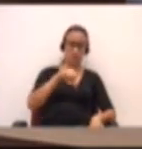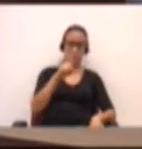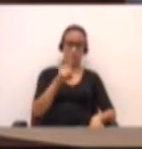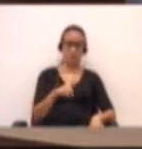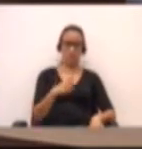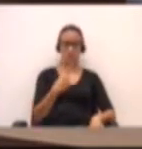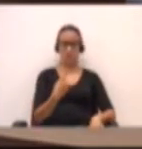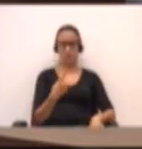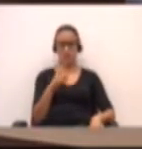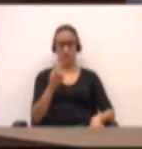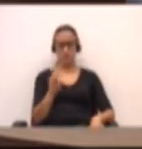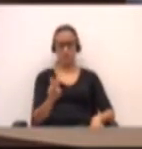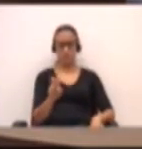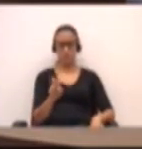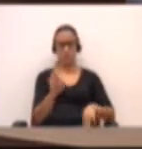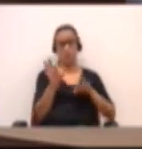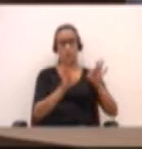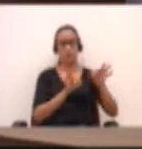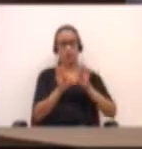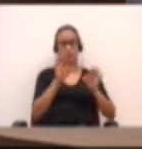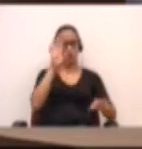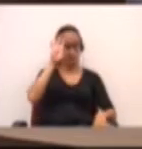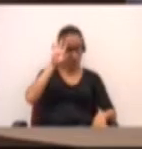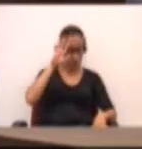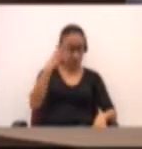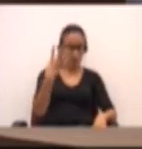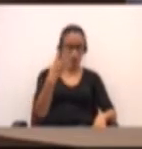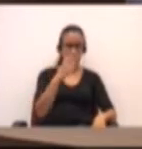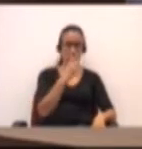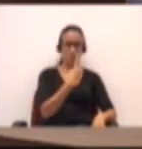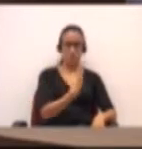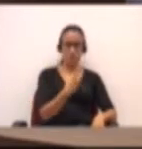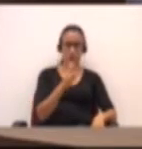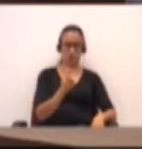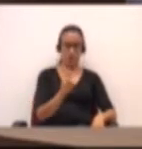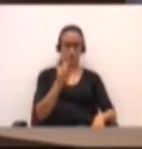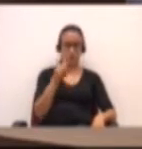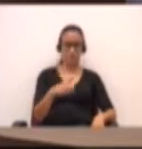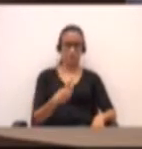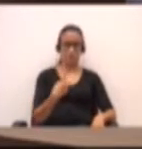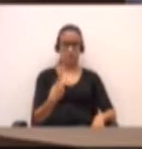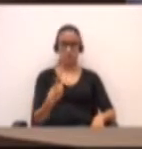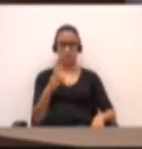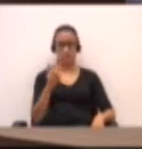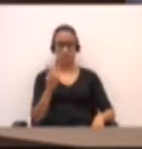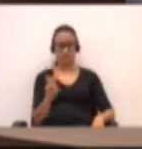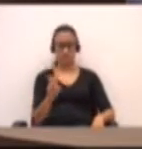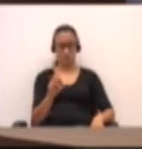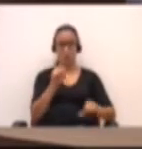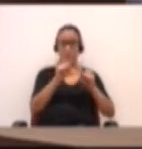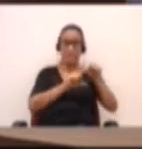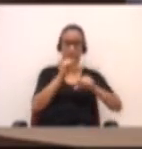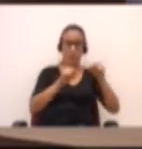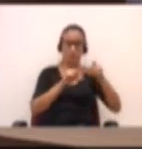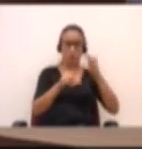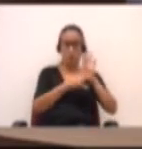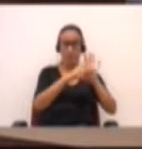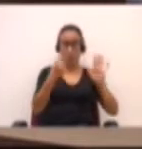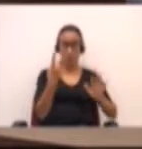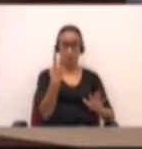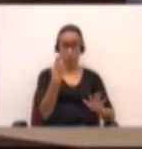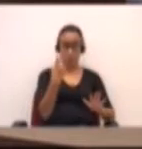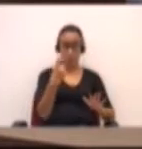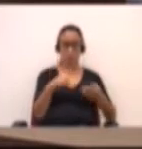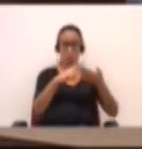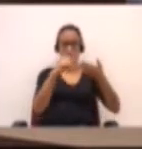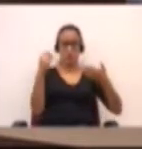de resolução 15/2015. Modifica o parágrafo único do artigo 1º do projeto de